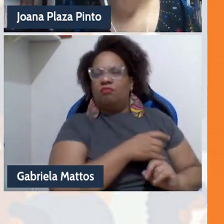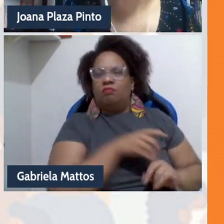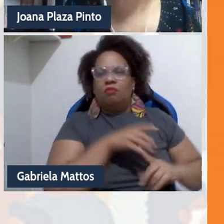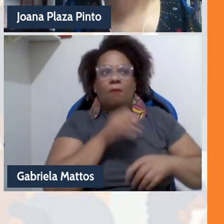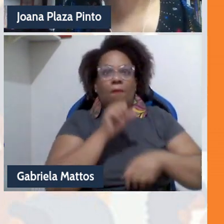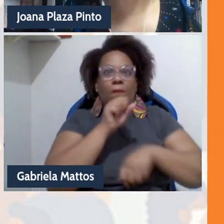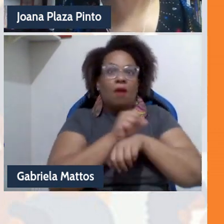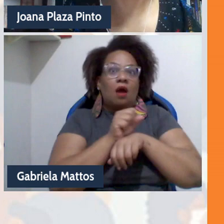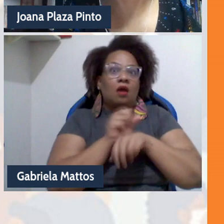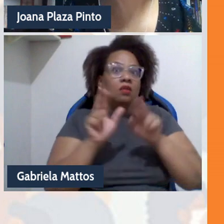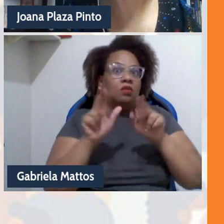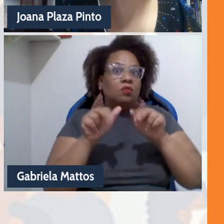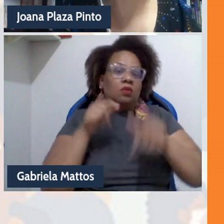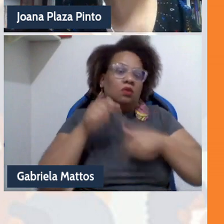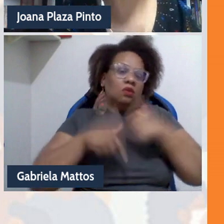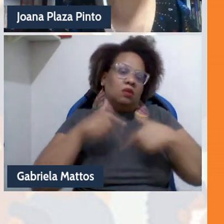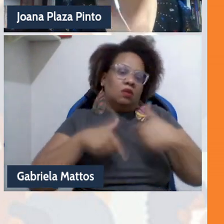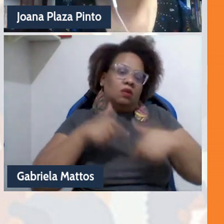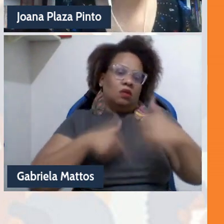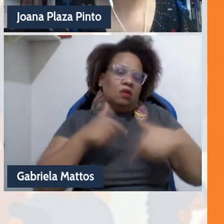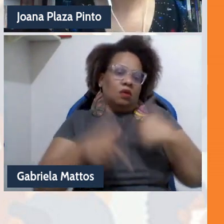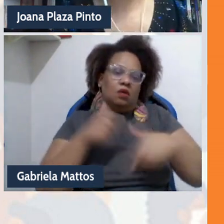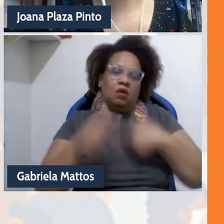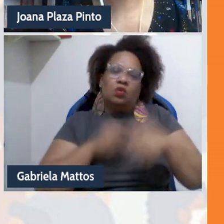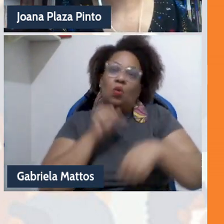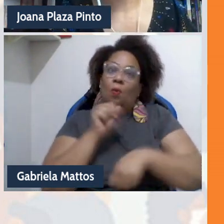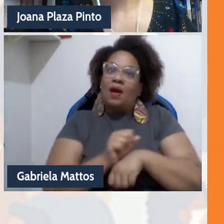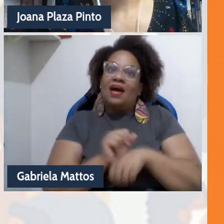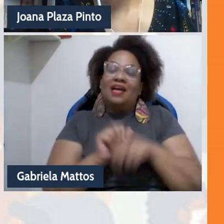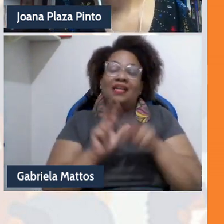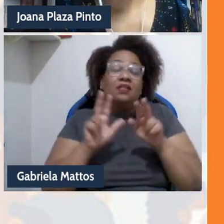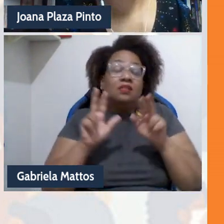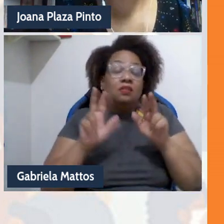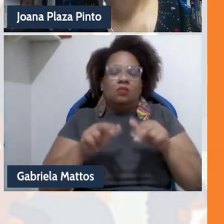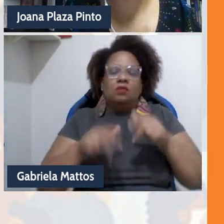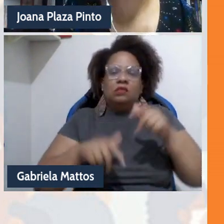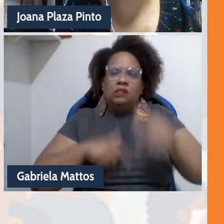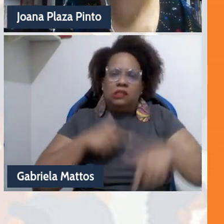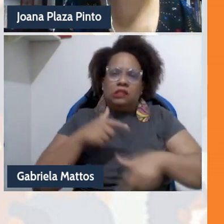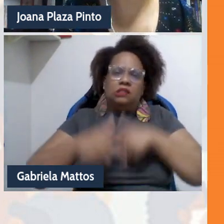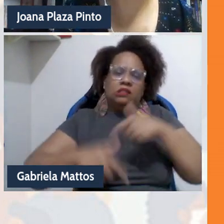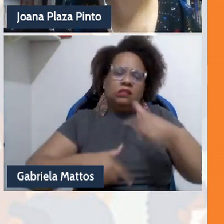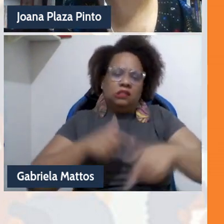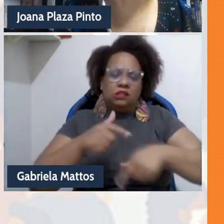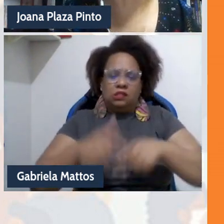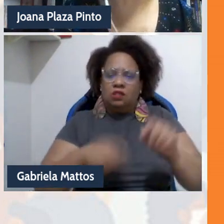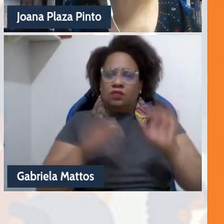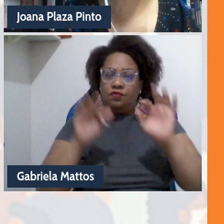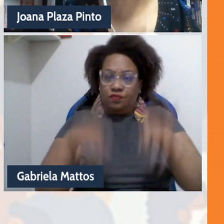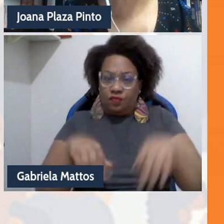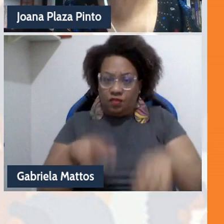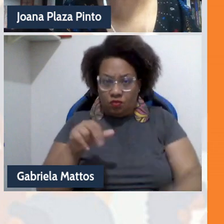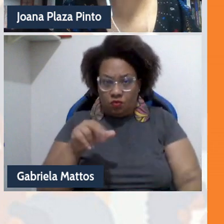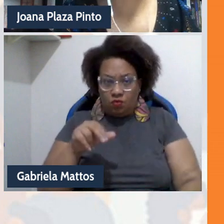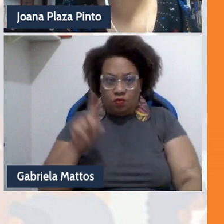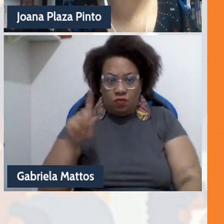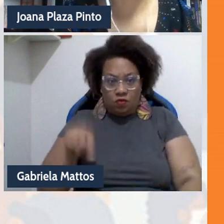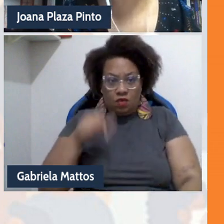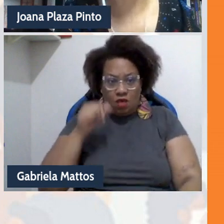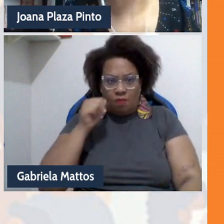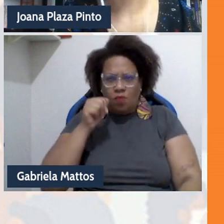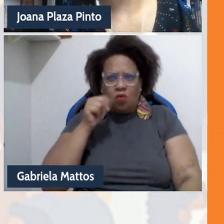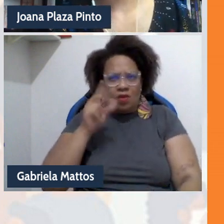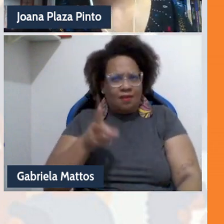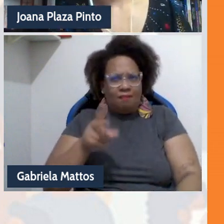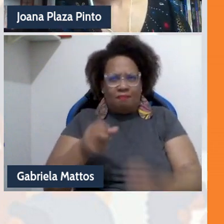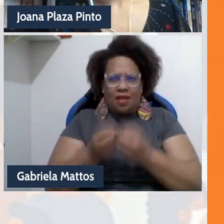intermináveis. Essa coisa das jornadas intermináveis é um depoimento de trabalho muito comum para as